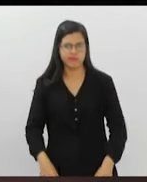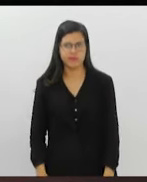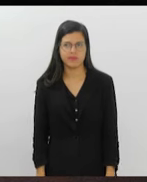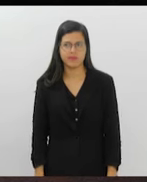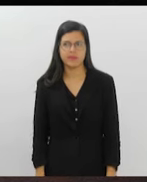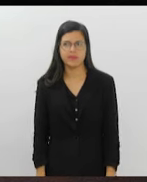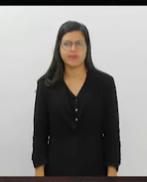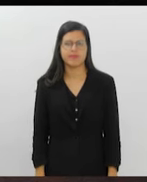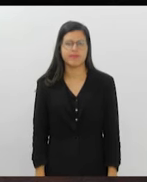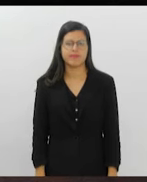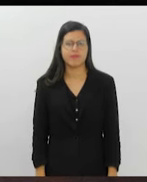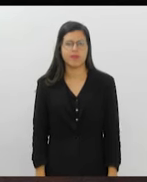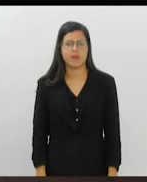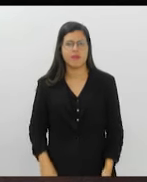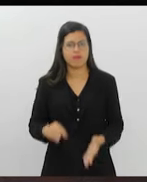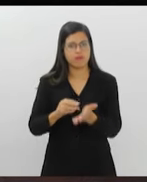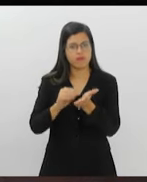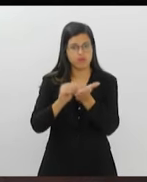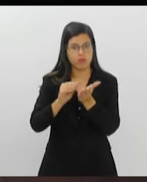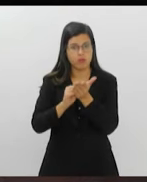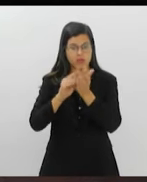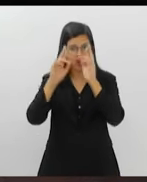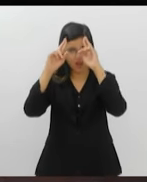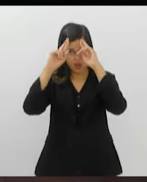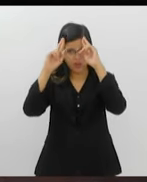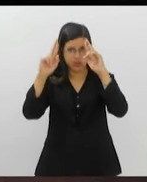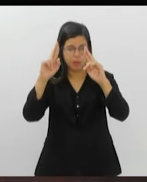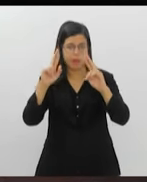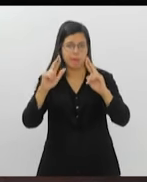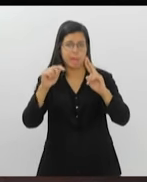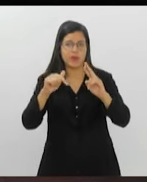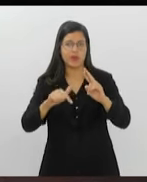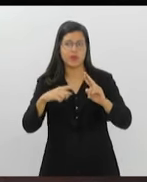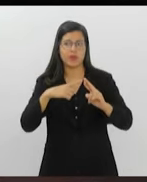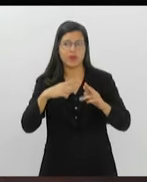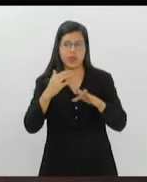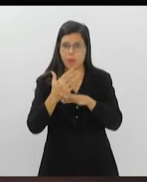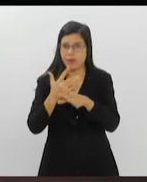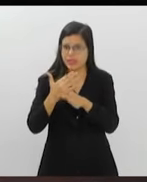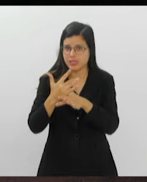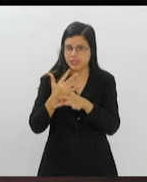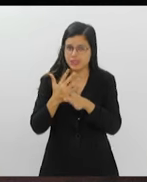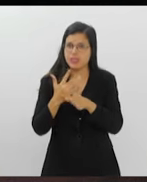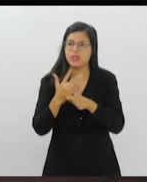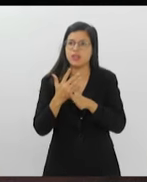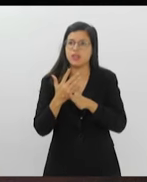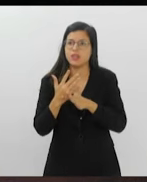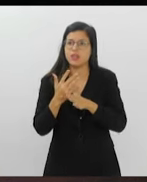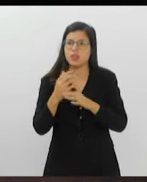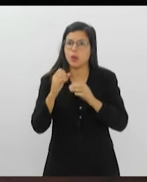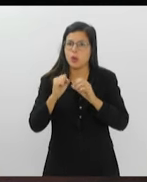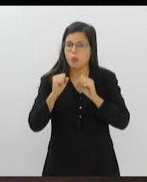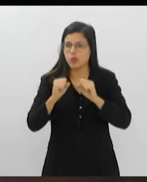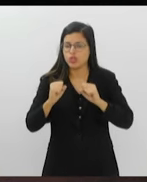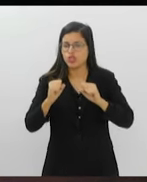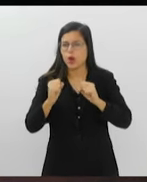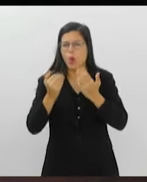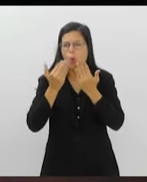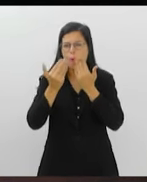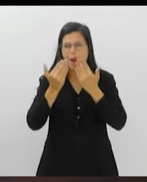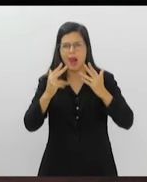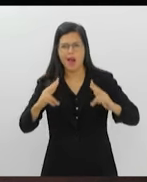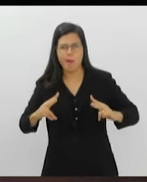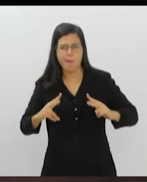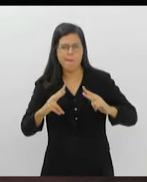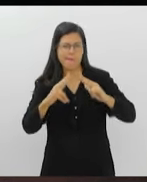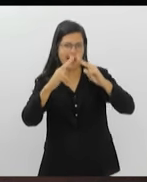Esse é o total desrespeito que se tem com uma cidade que podia ser uma Paris carioca,